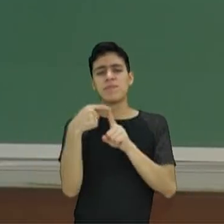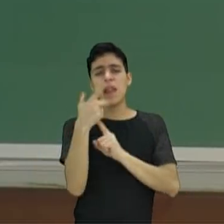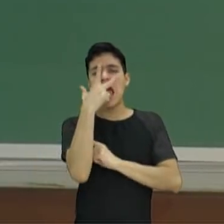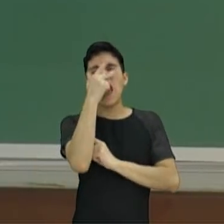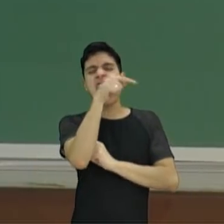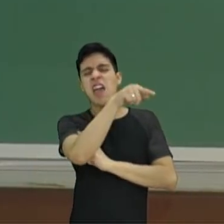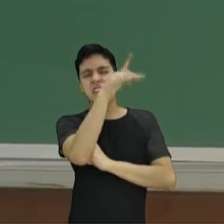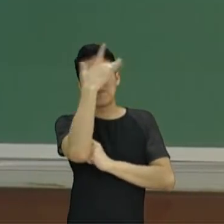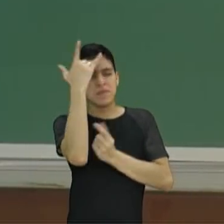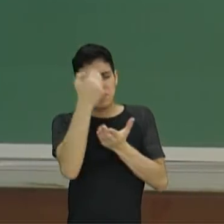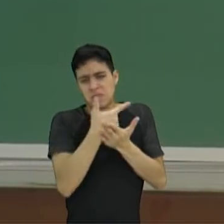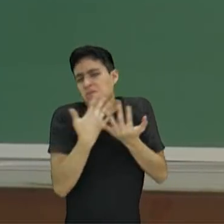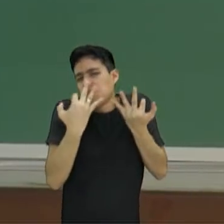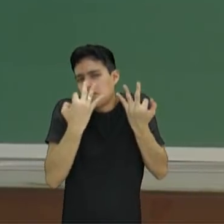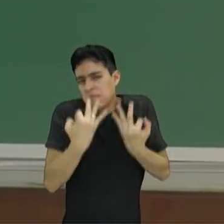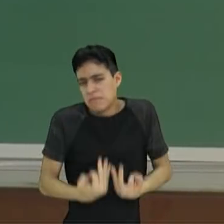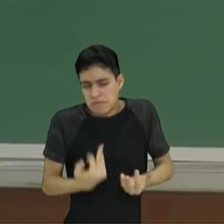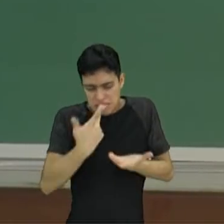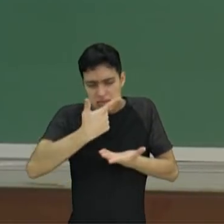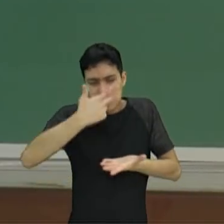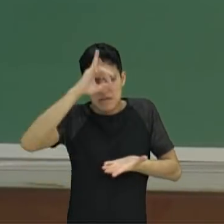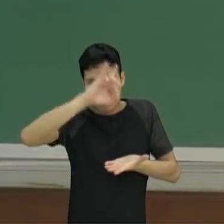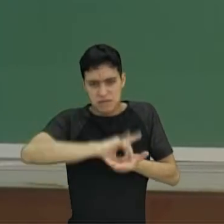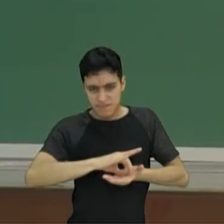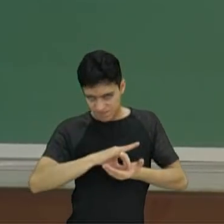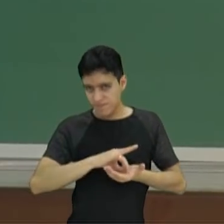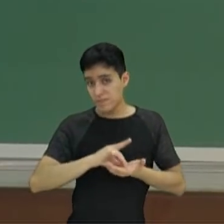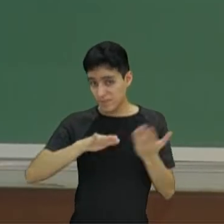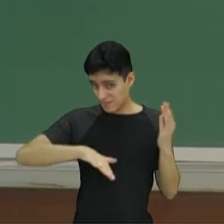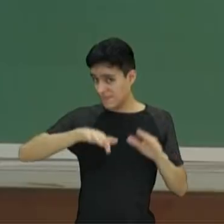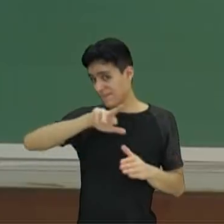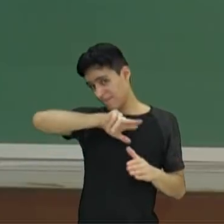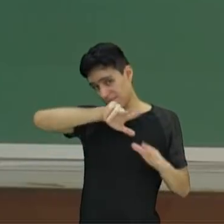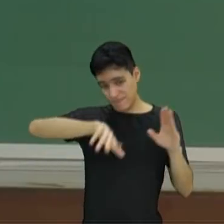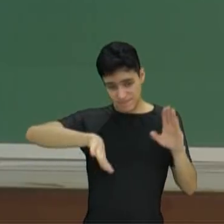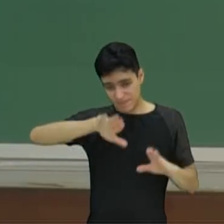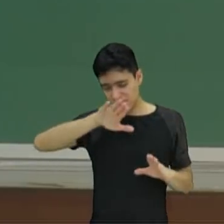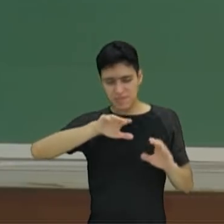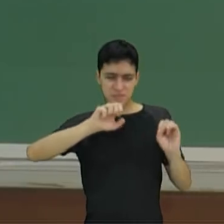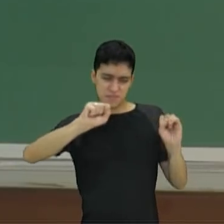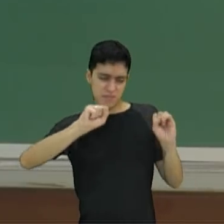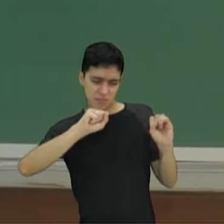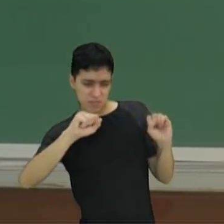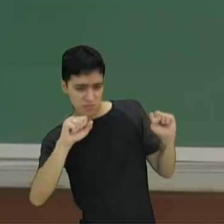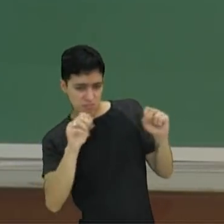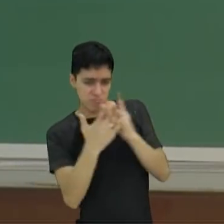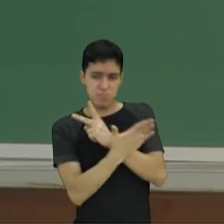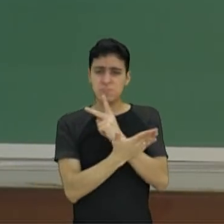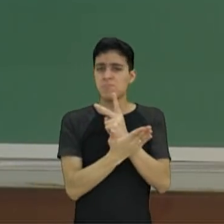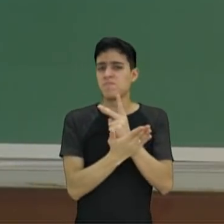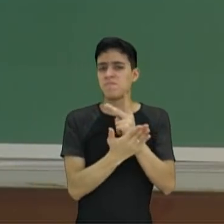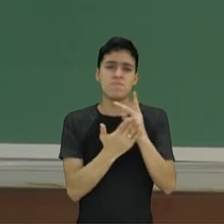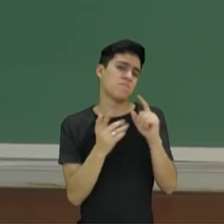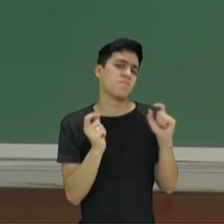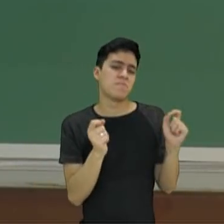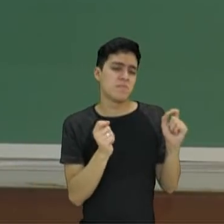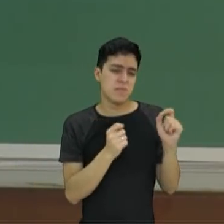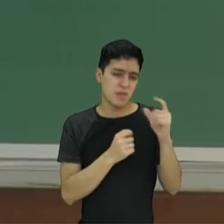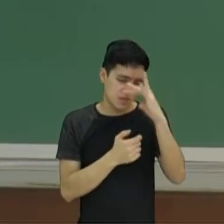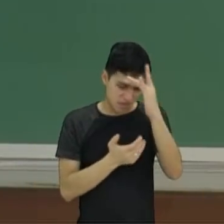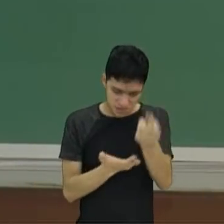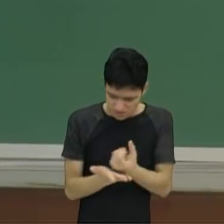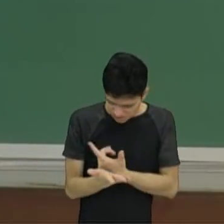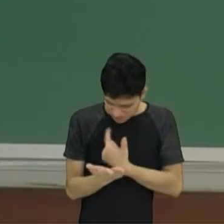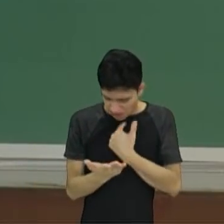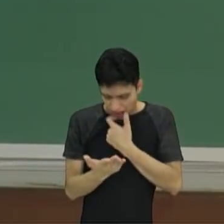pessoa está mandando algo que realmente é verdadeiro. E nem sempre é, porque às vezes pode ter acontecido um motivo anterior. A pessoa